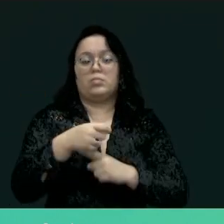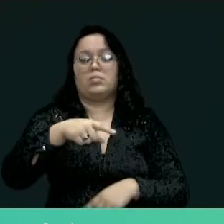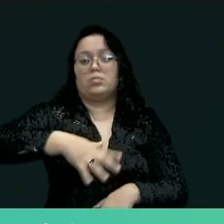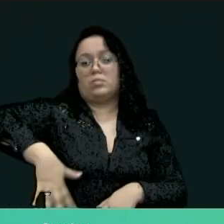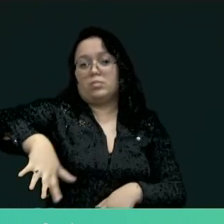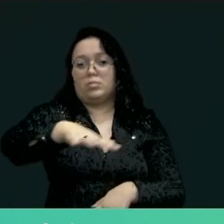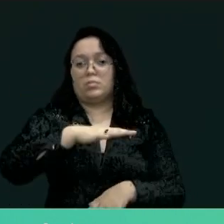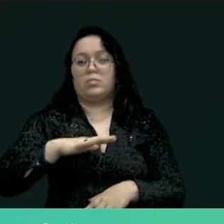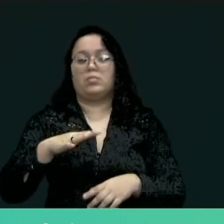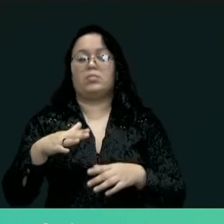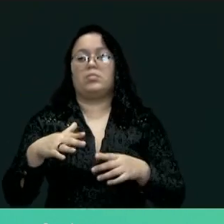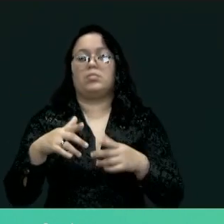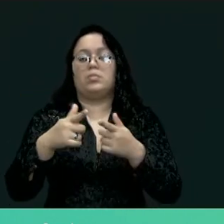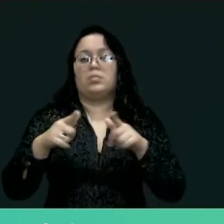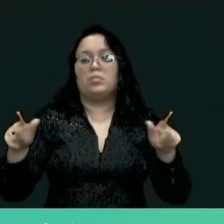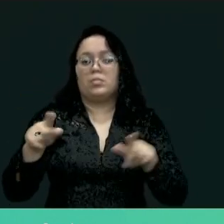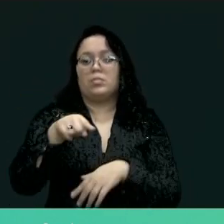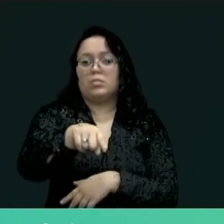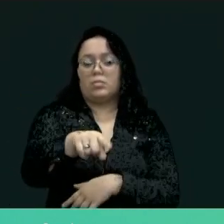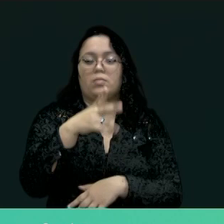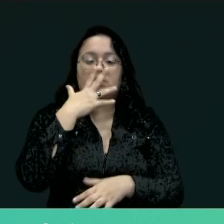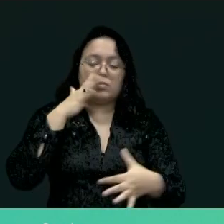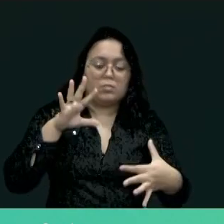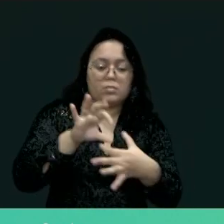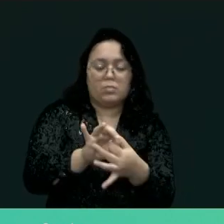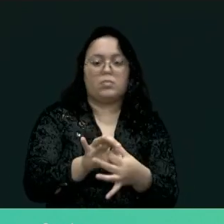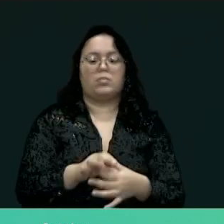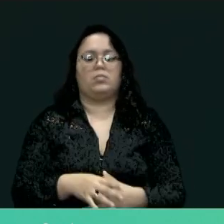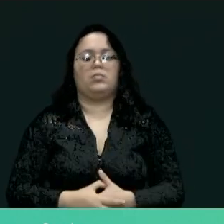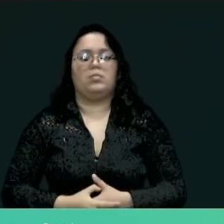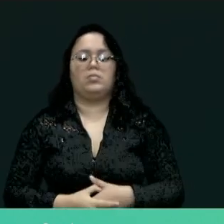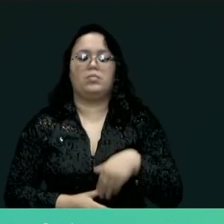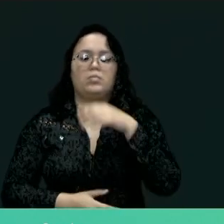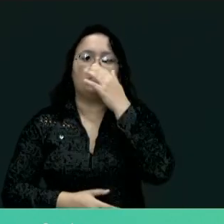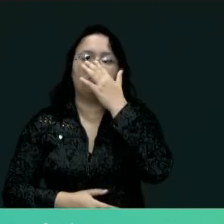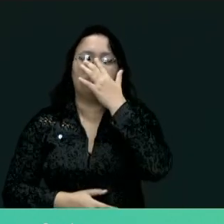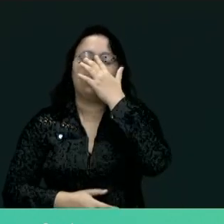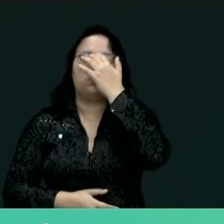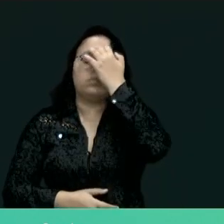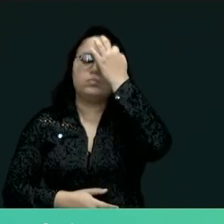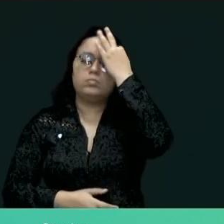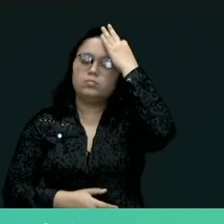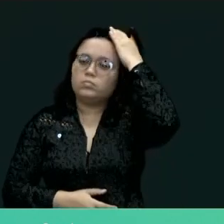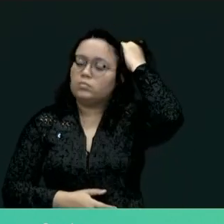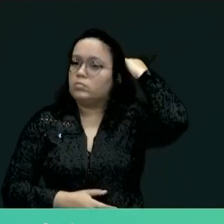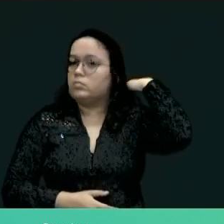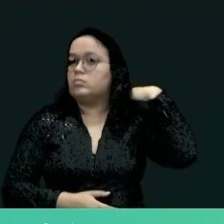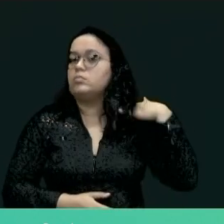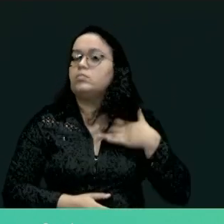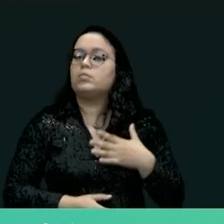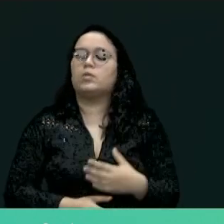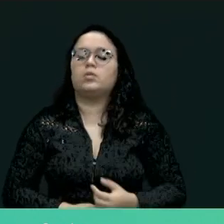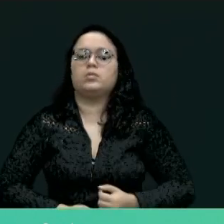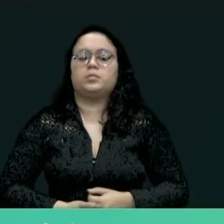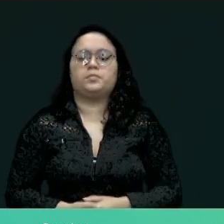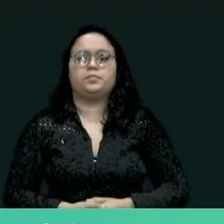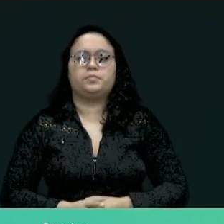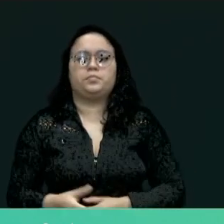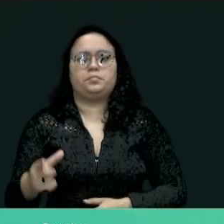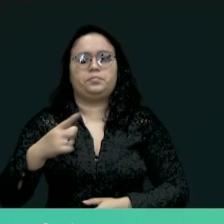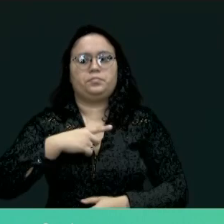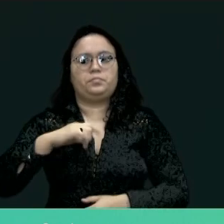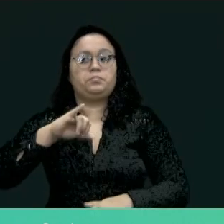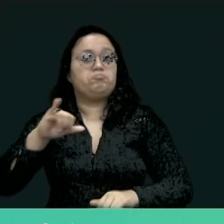governança adequada aos negócios. Desta forma, nós enxergamos importantes oportunidades